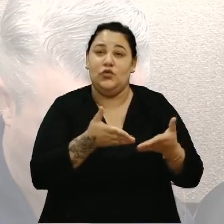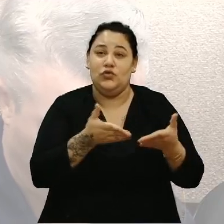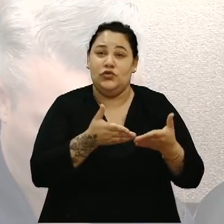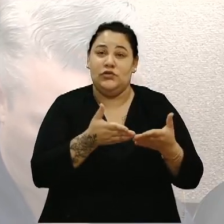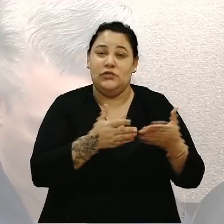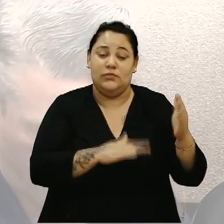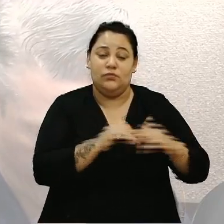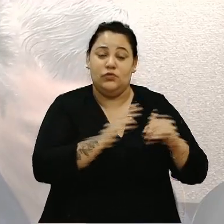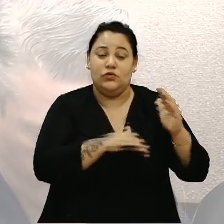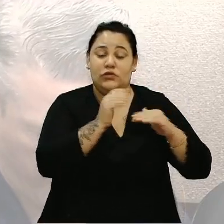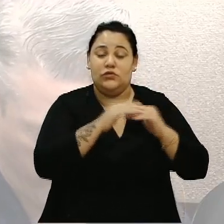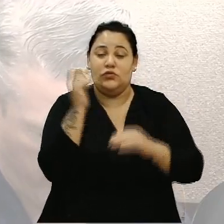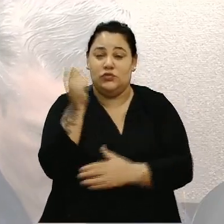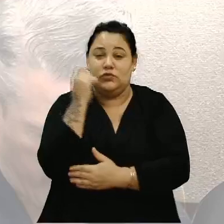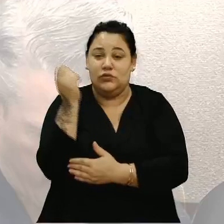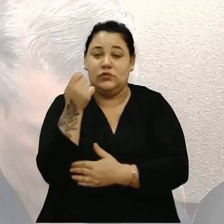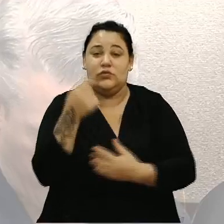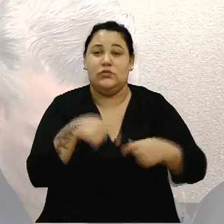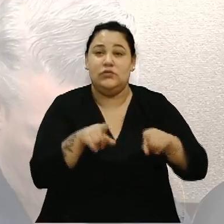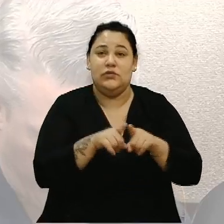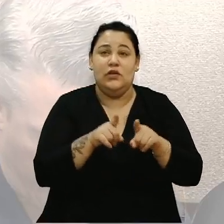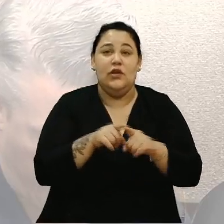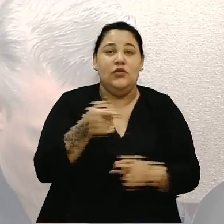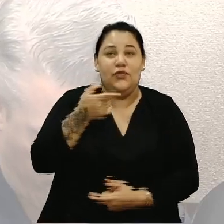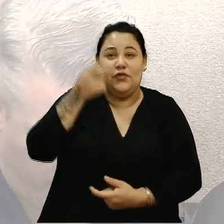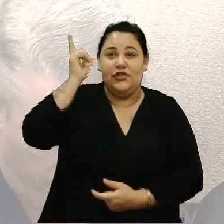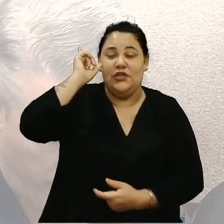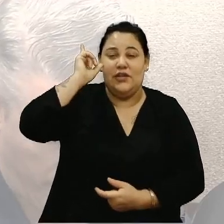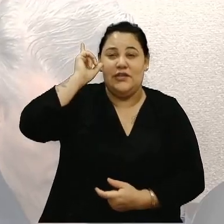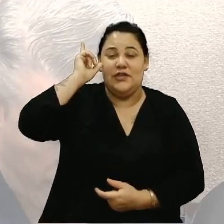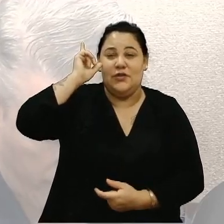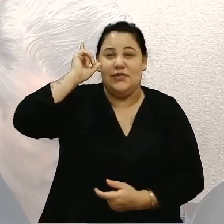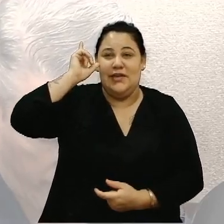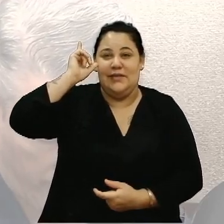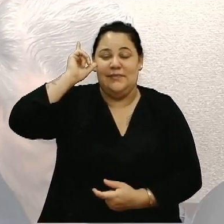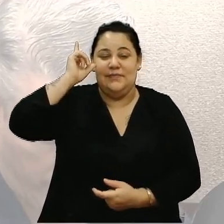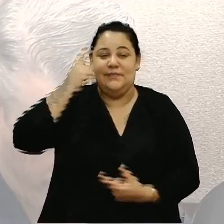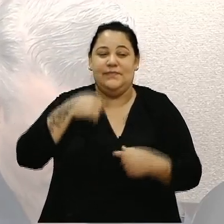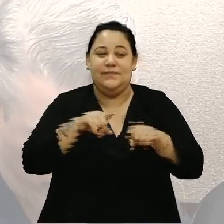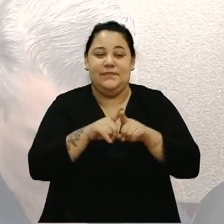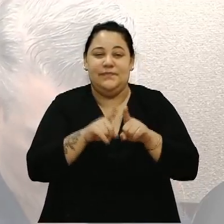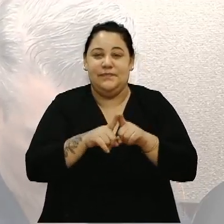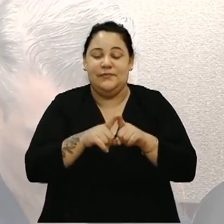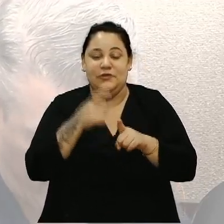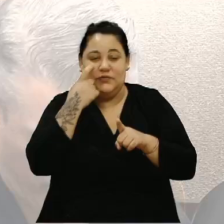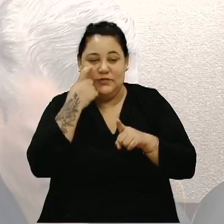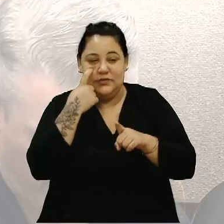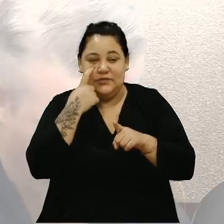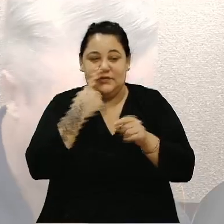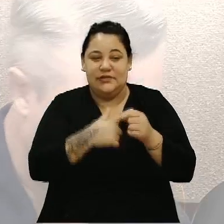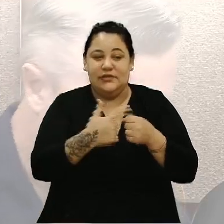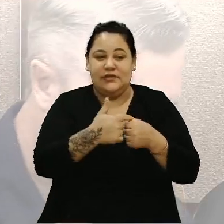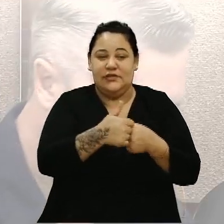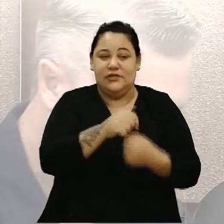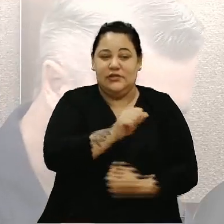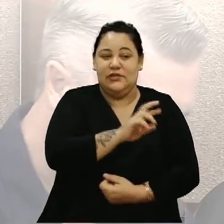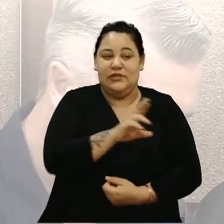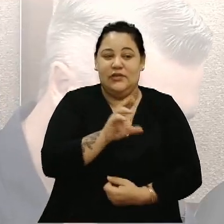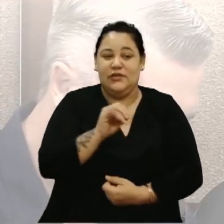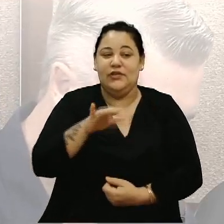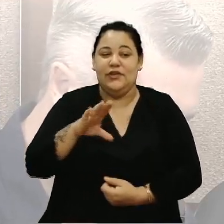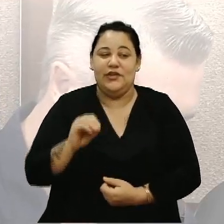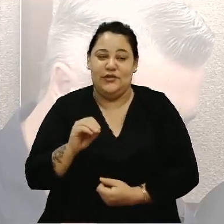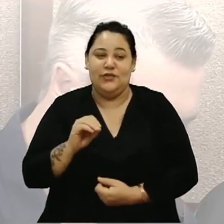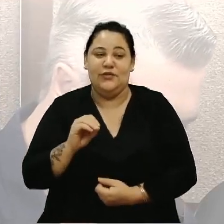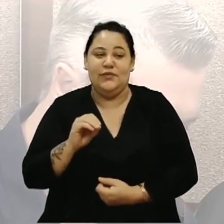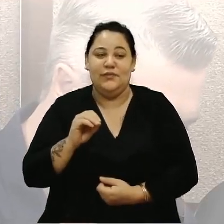reconstrução do Rio Grande do Sul. Ontem mesmo vimos as notícias daquela ponte em Arroio do Meio, que foi reconstruída em tempo